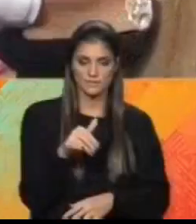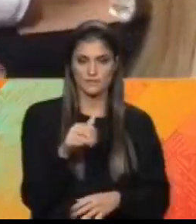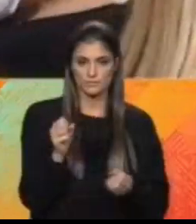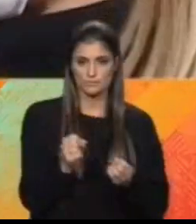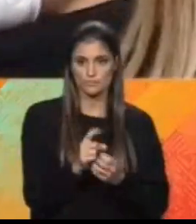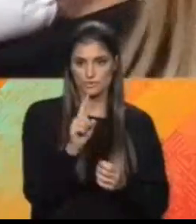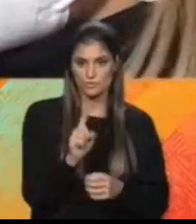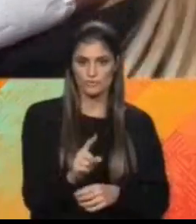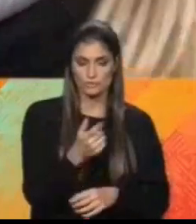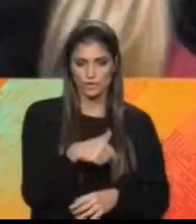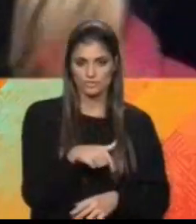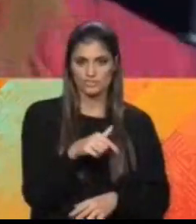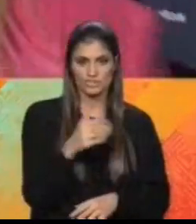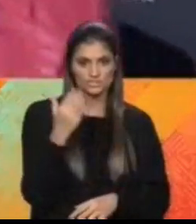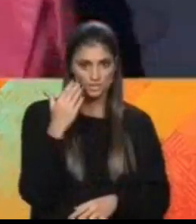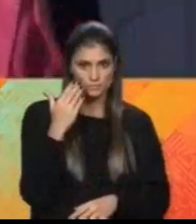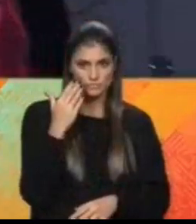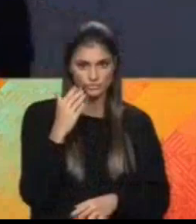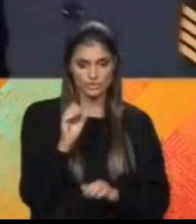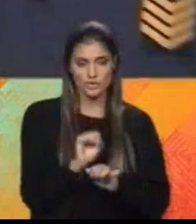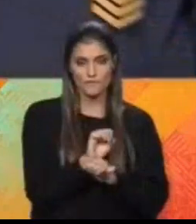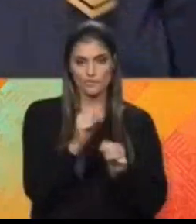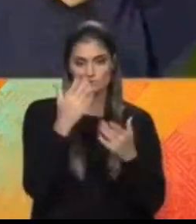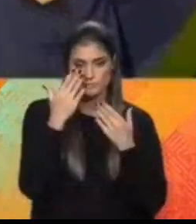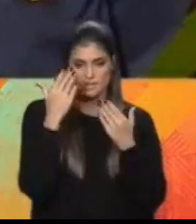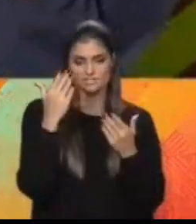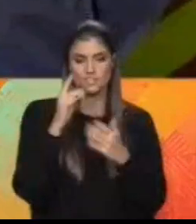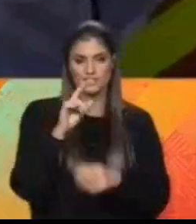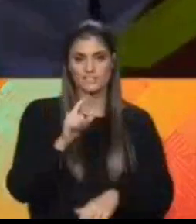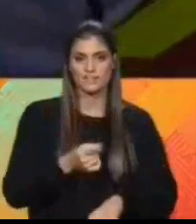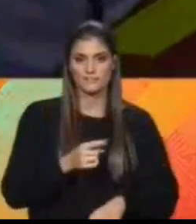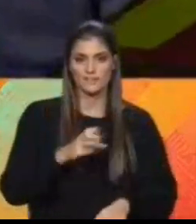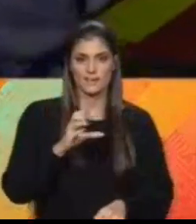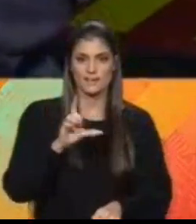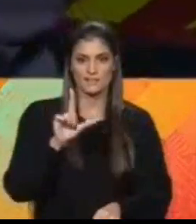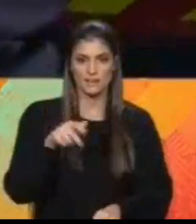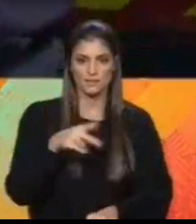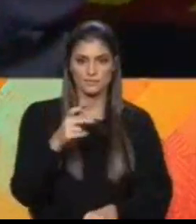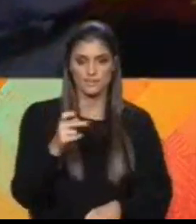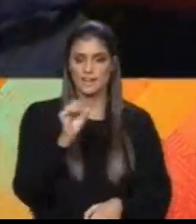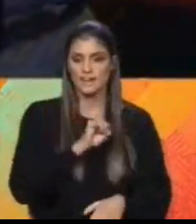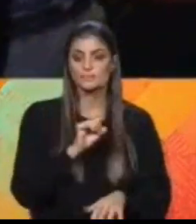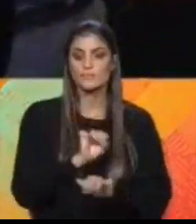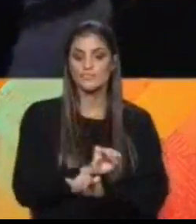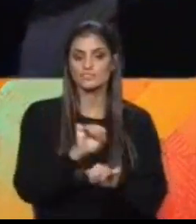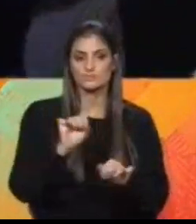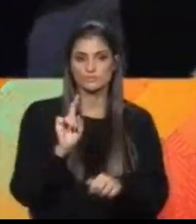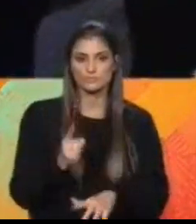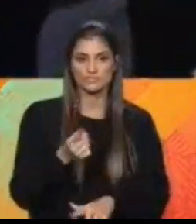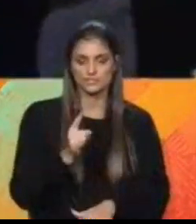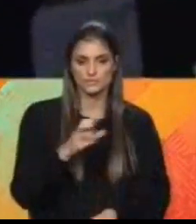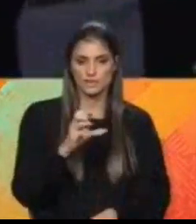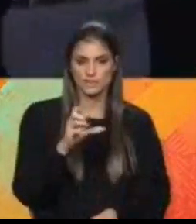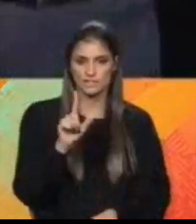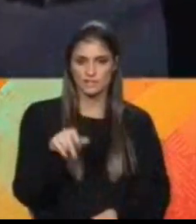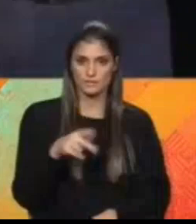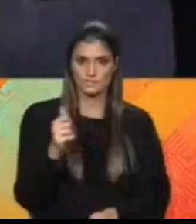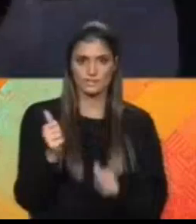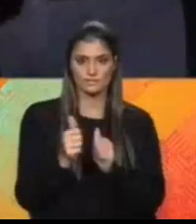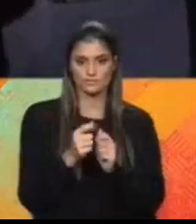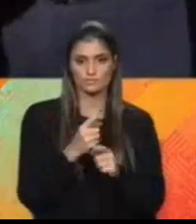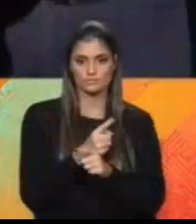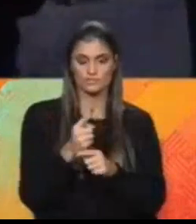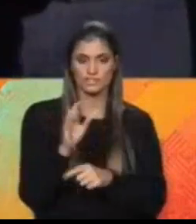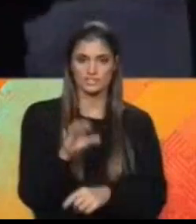Bom, então nós achamos que em vossa homenagem merecem que a Cláudia Martins cante para vós. Por isso é que a Cláudia também anda comigo, porque estamos